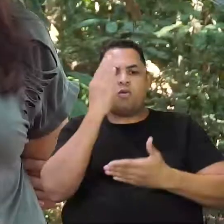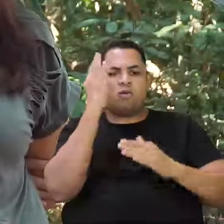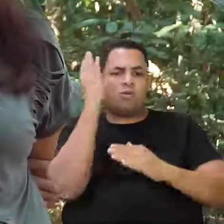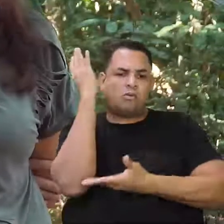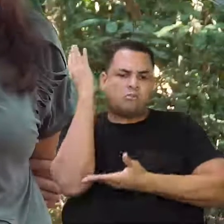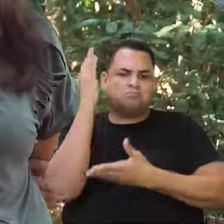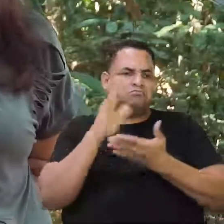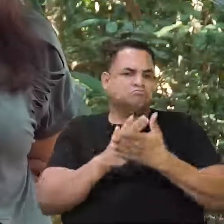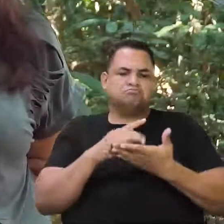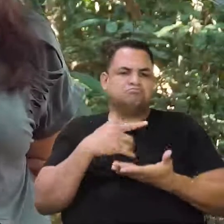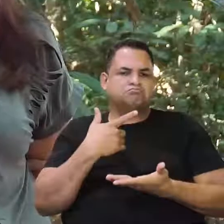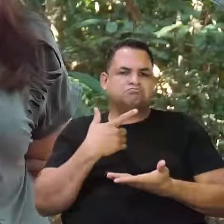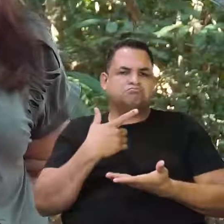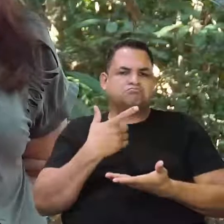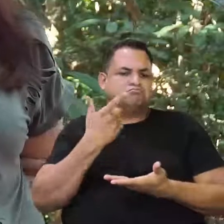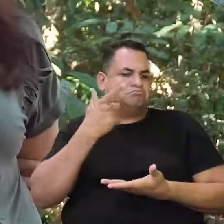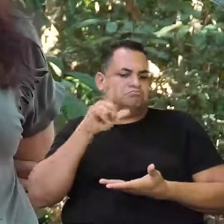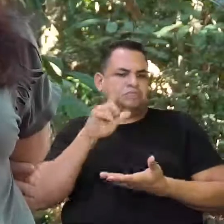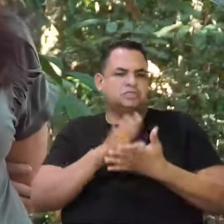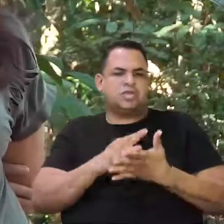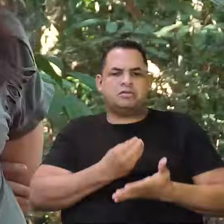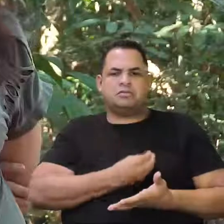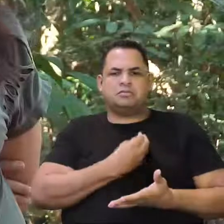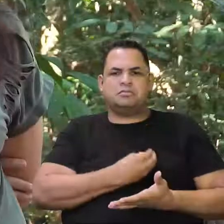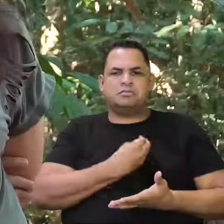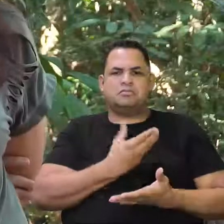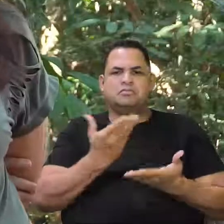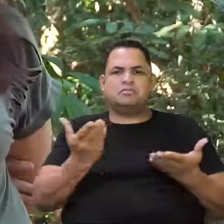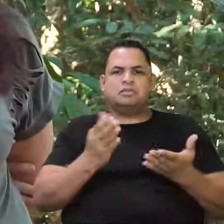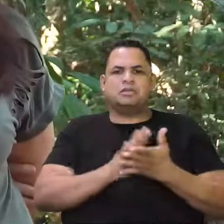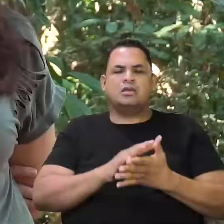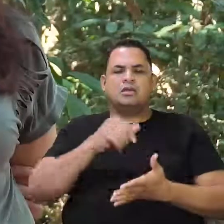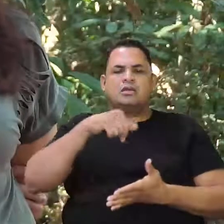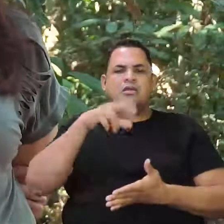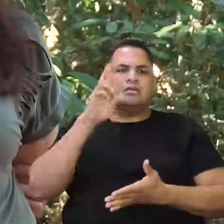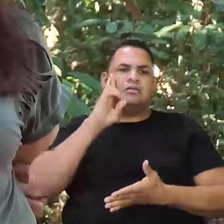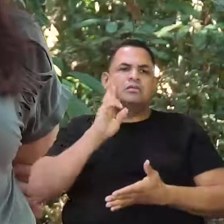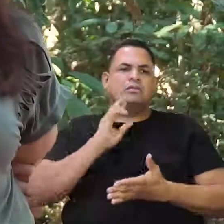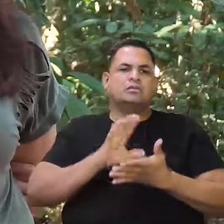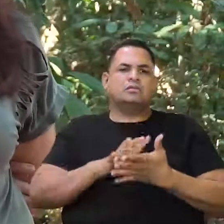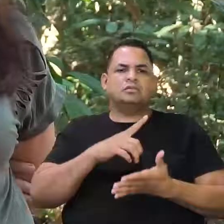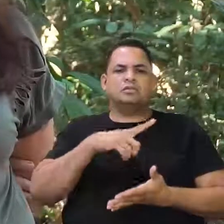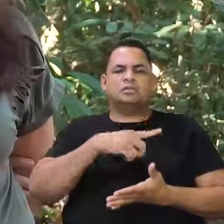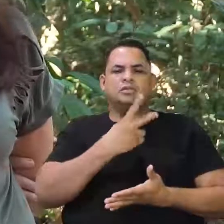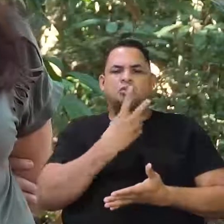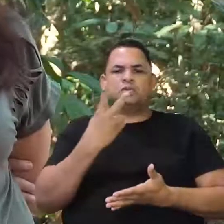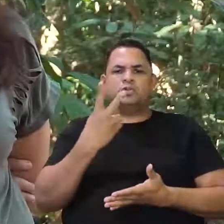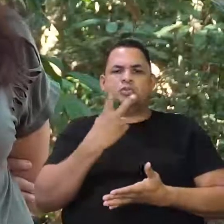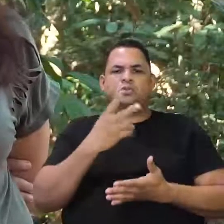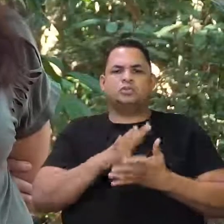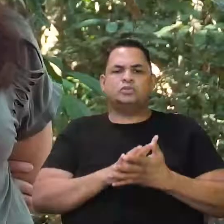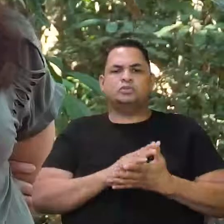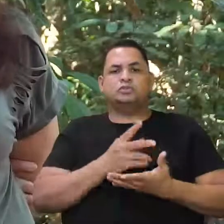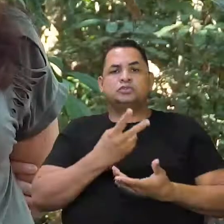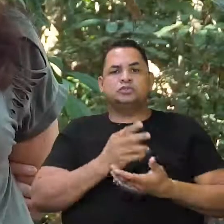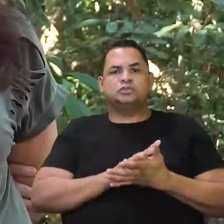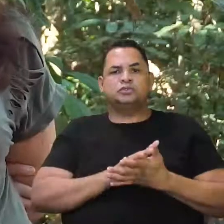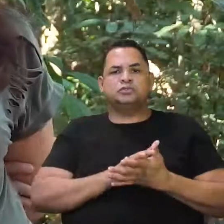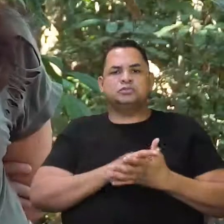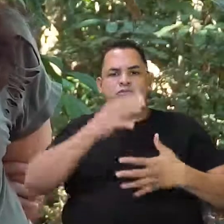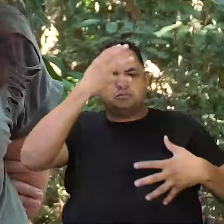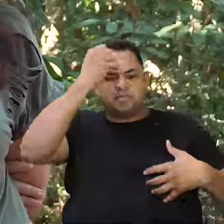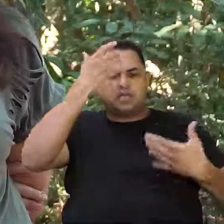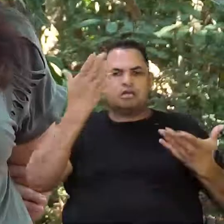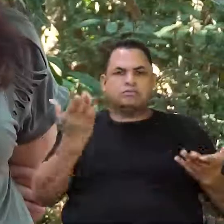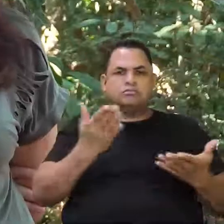tem como sobreviver. Aqui em Rondônia, a gente tem 2 espécies de primatas que são endêmicas do estado, ou